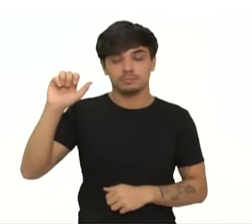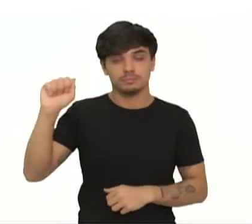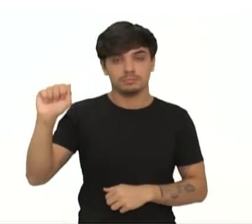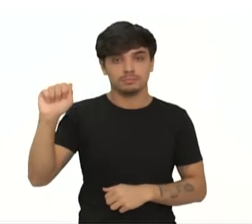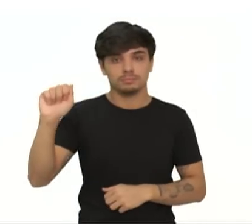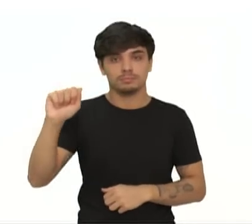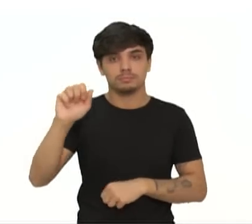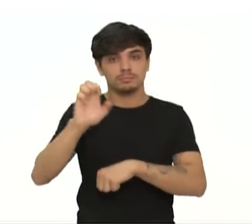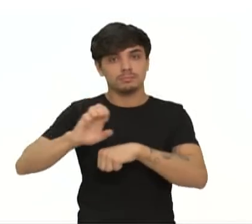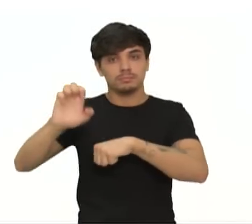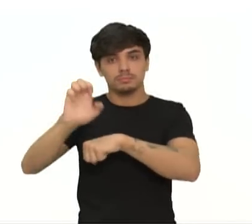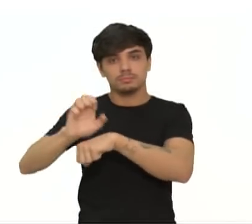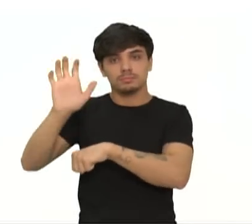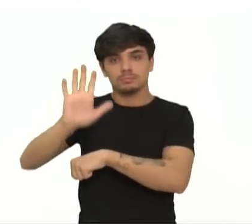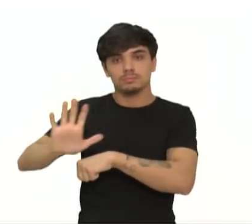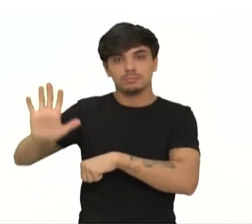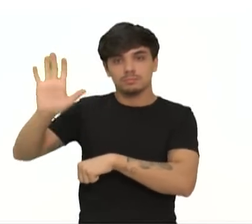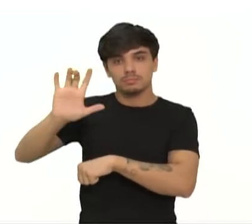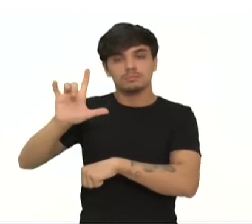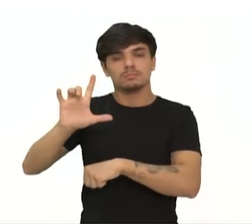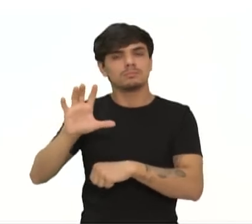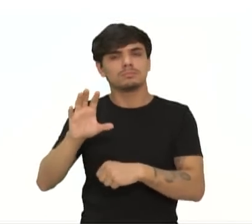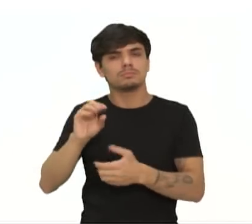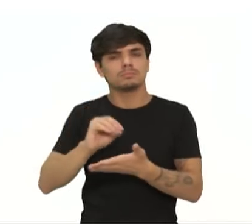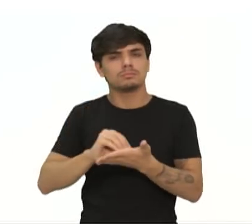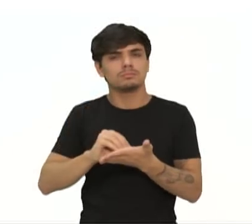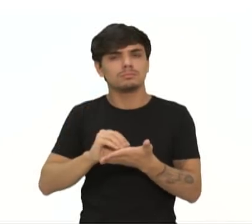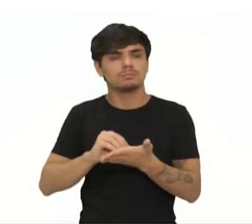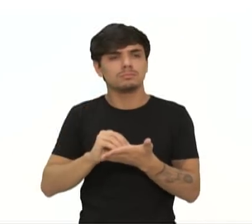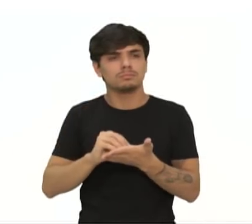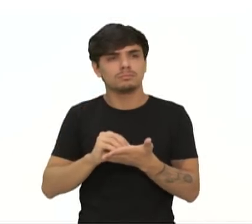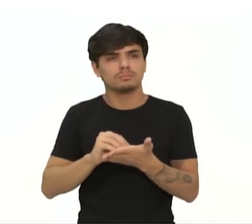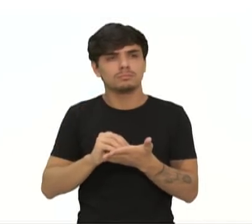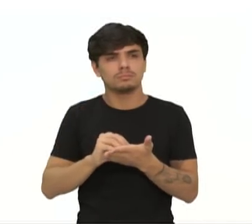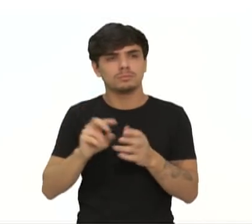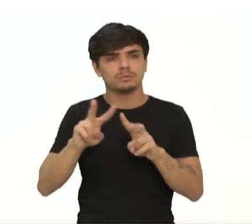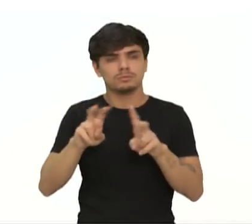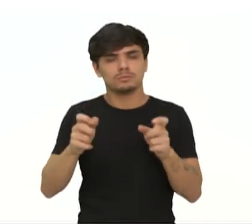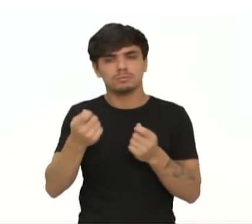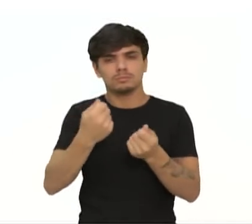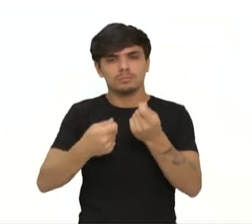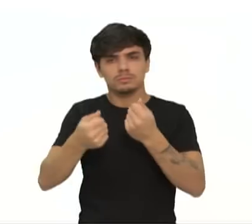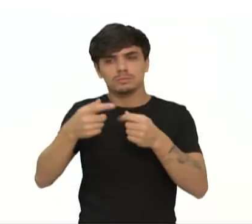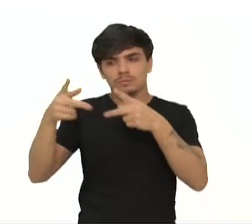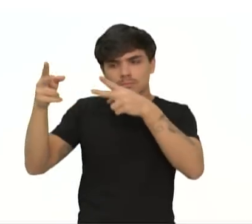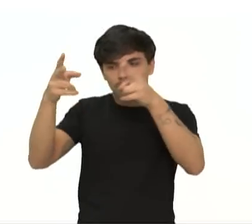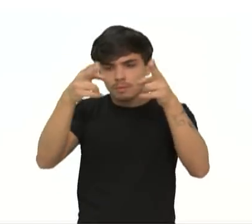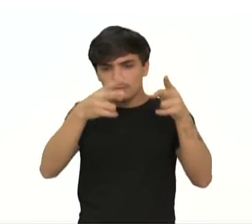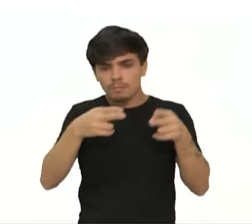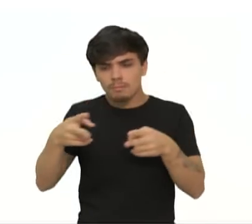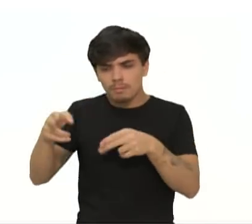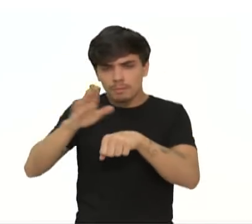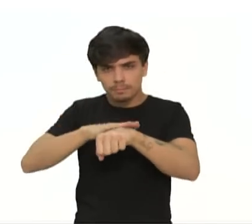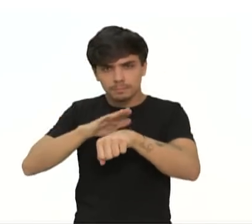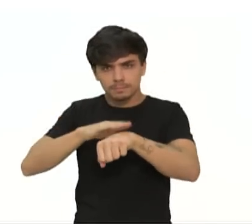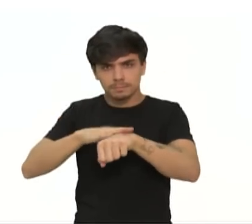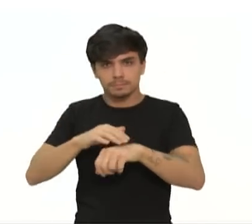Os estados europeus aplicaram todos os princípios econômicos do mercantilismo simultaneamente, quer dizer, ao mesmo